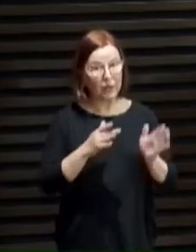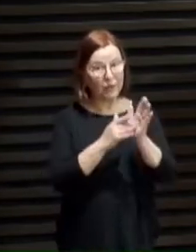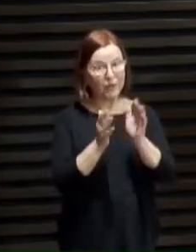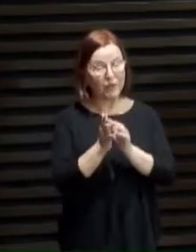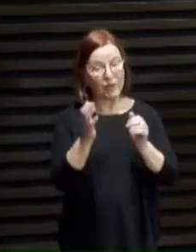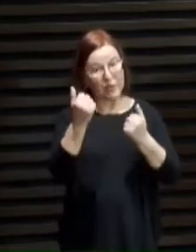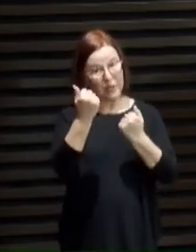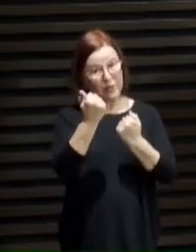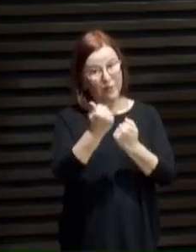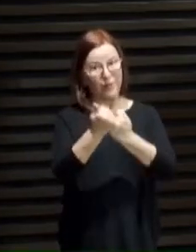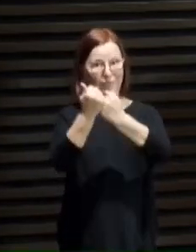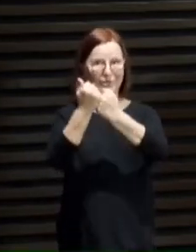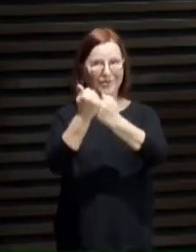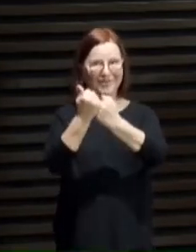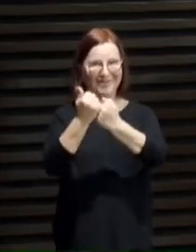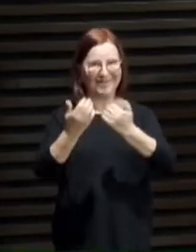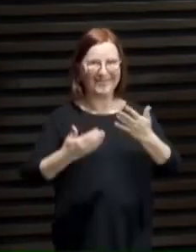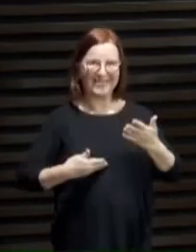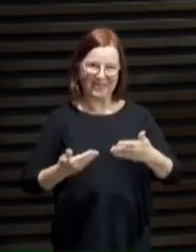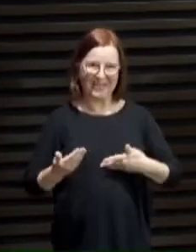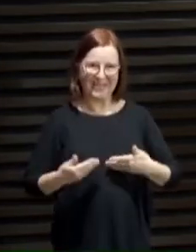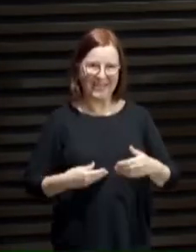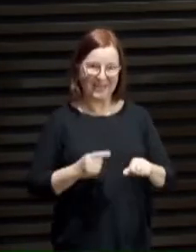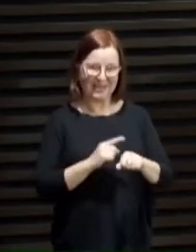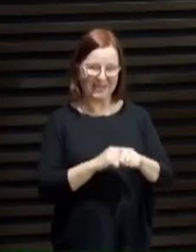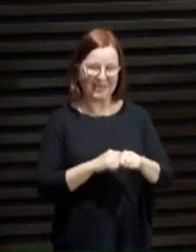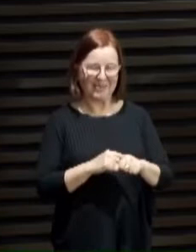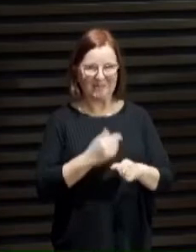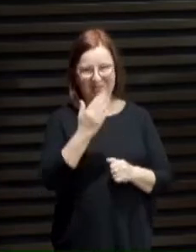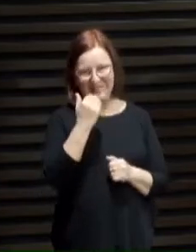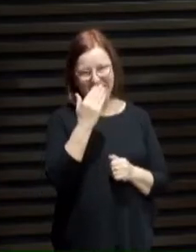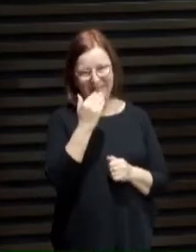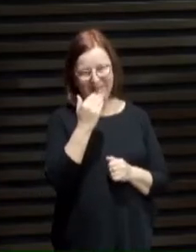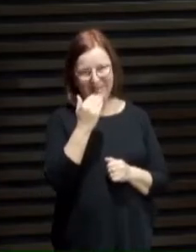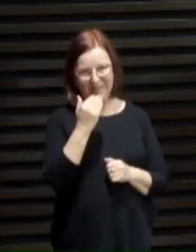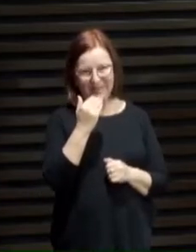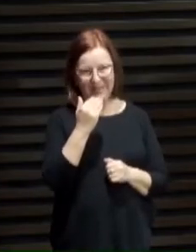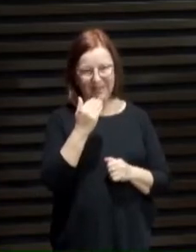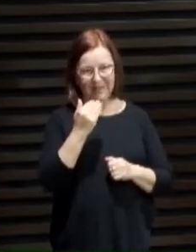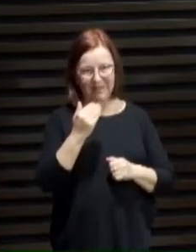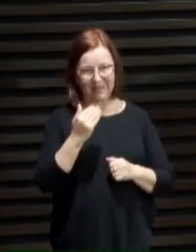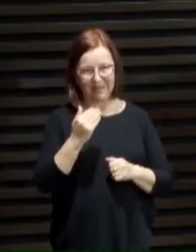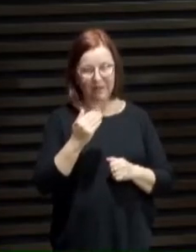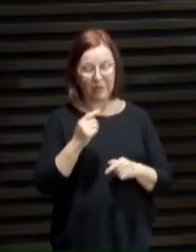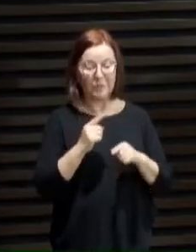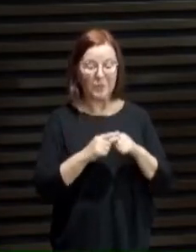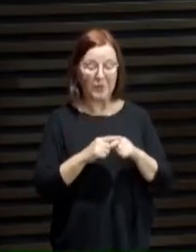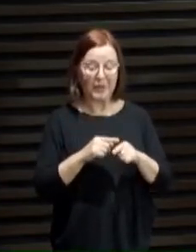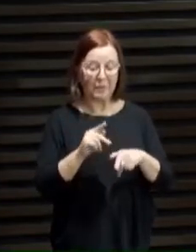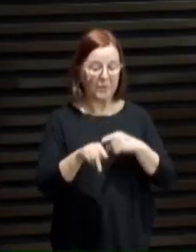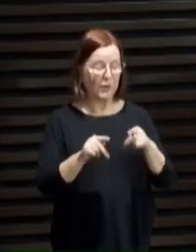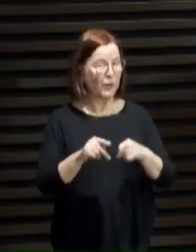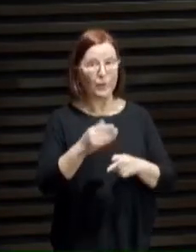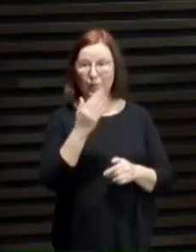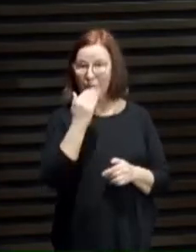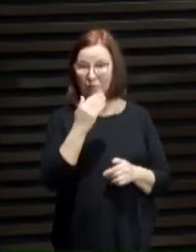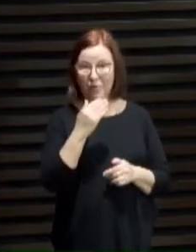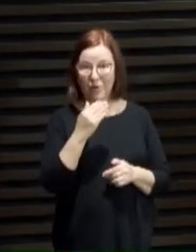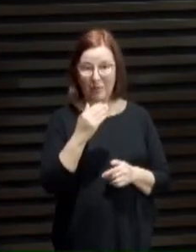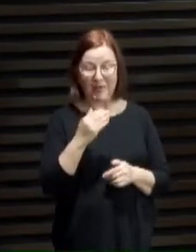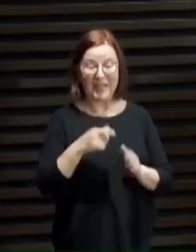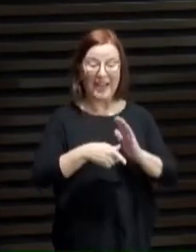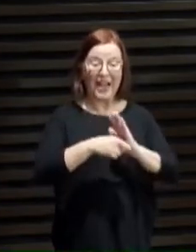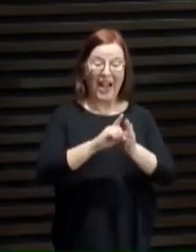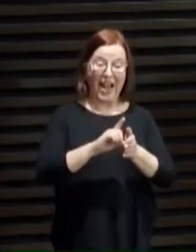de ceia. Eles não vão comer sem antes ter os seus pés lavados. Eles achavam que